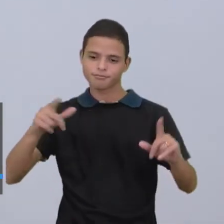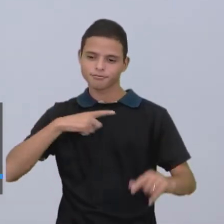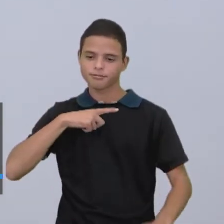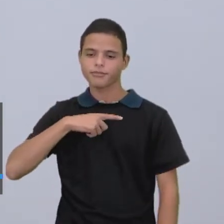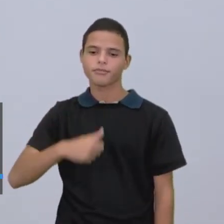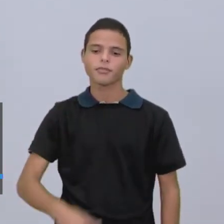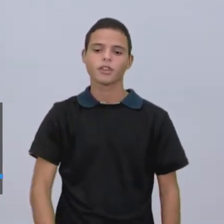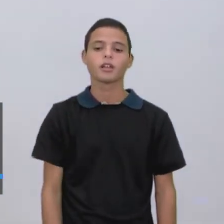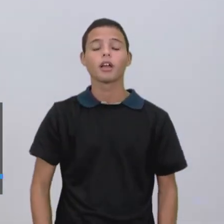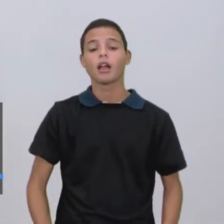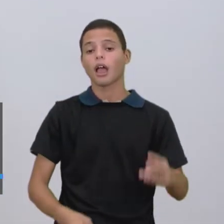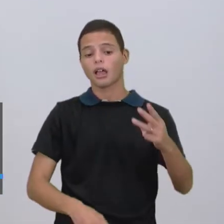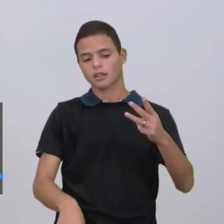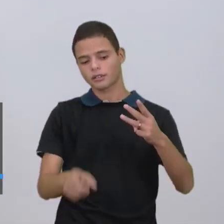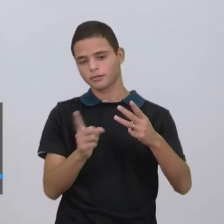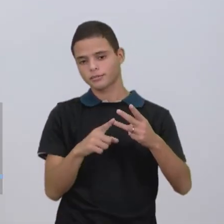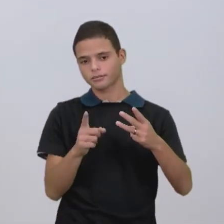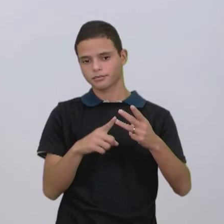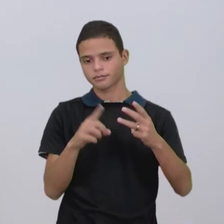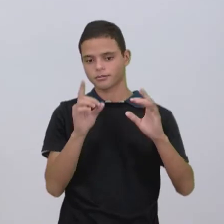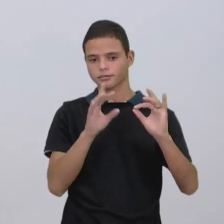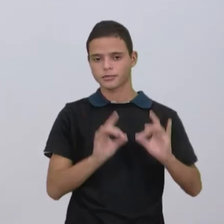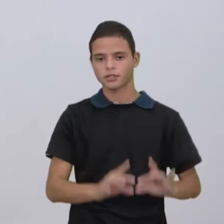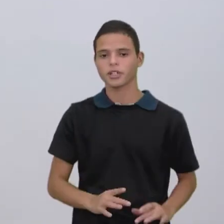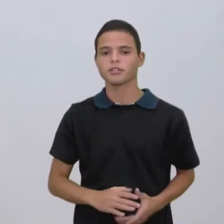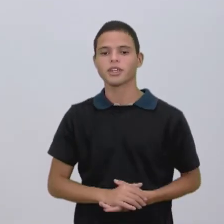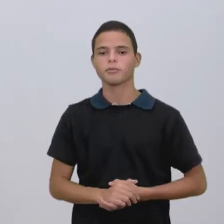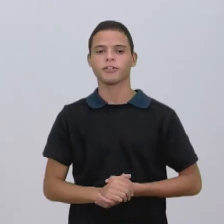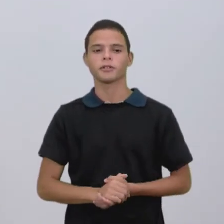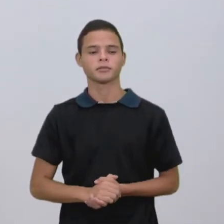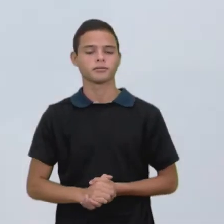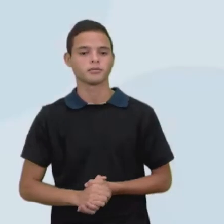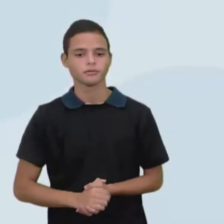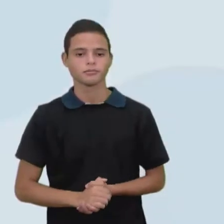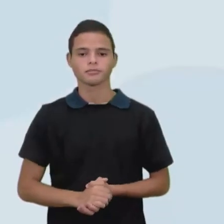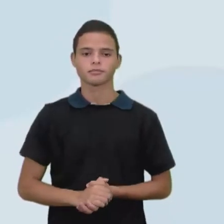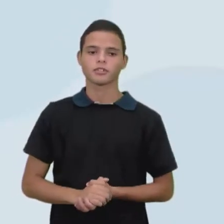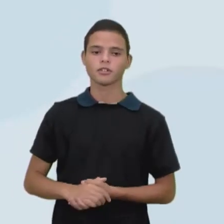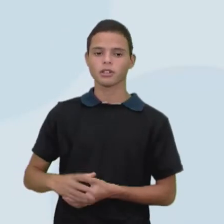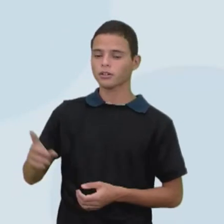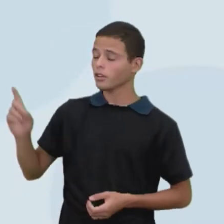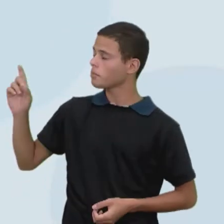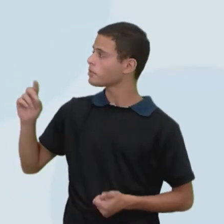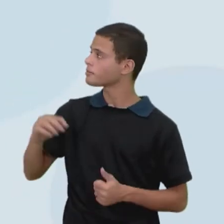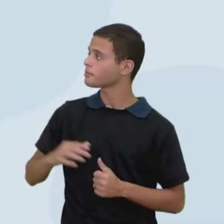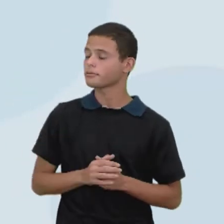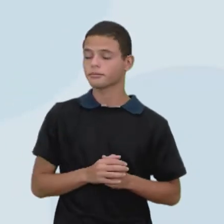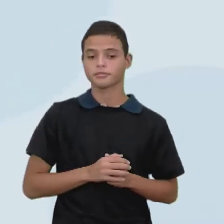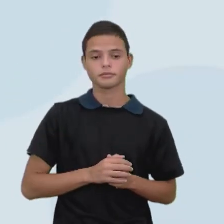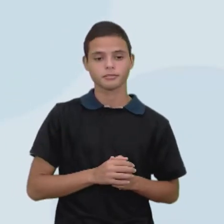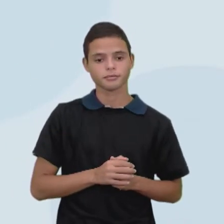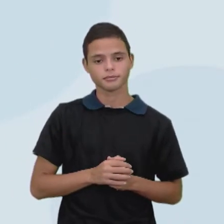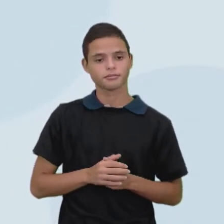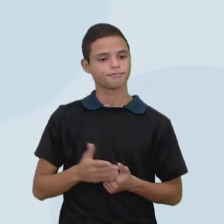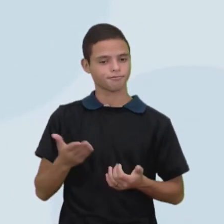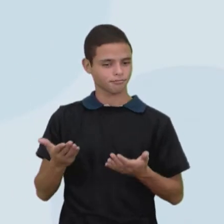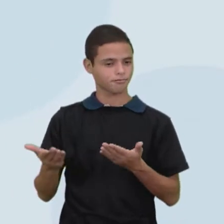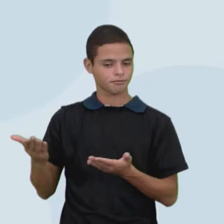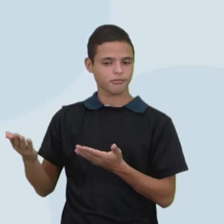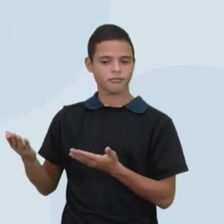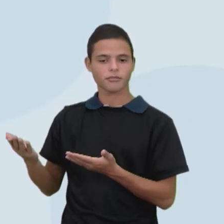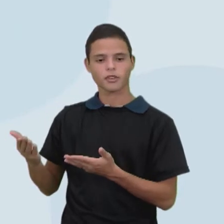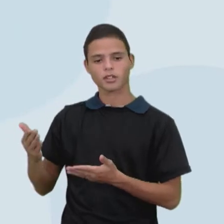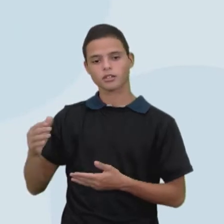a terceira técnica, vamos para a terceira técnica. A amostragem estratificada. Essa a gente chama também de estratificada proporcional, muitas vezes usam,